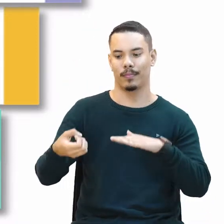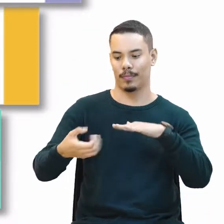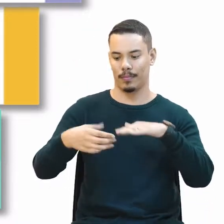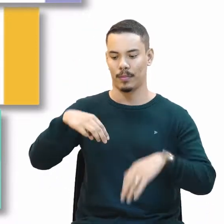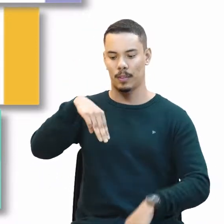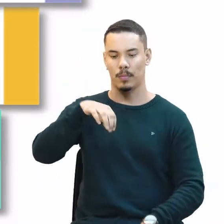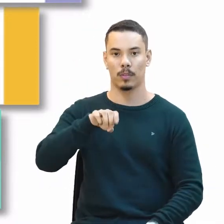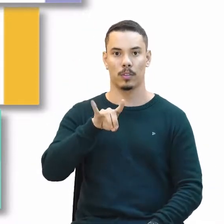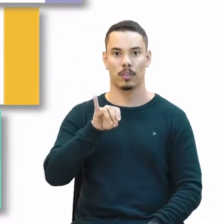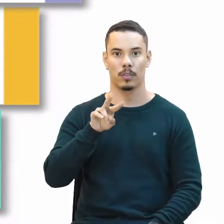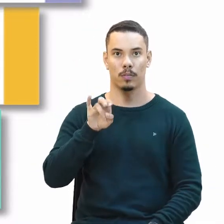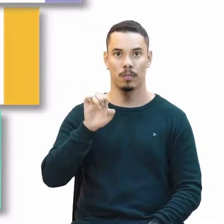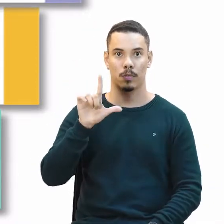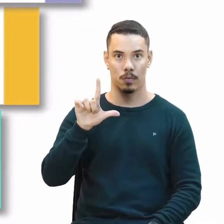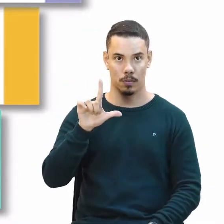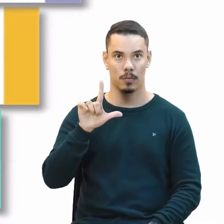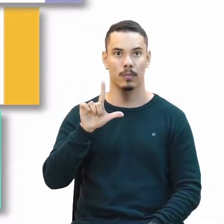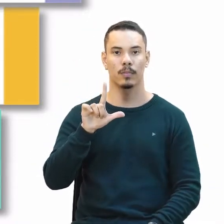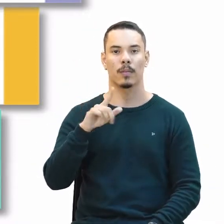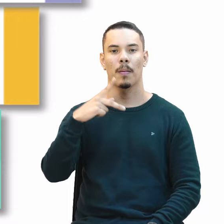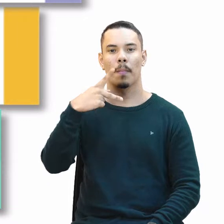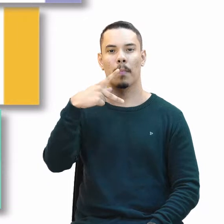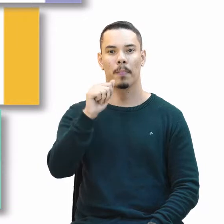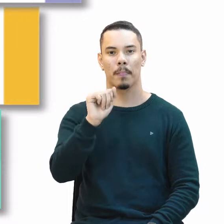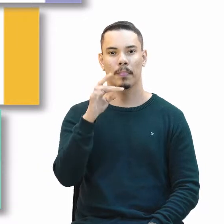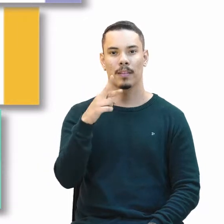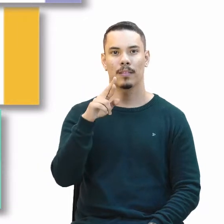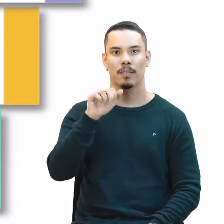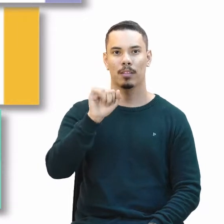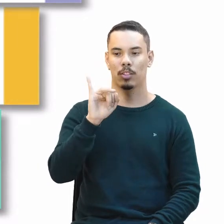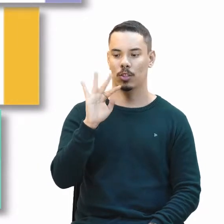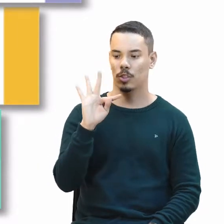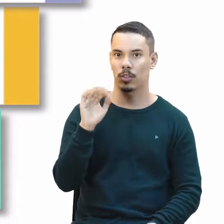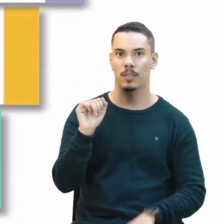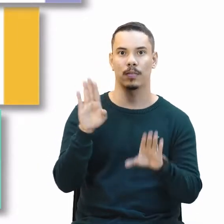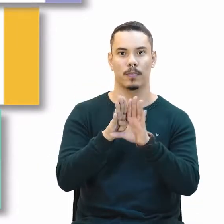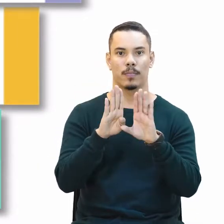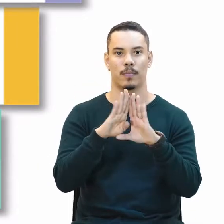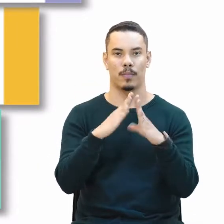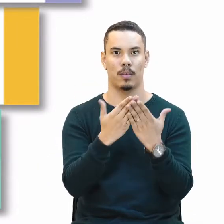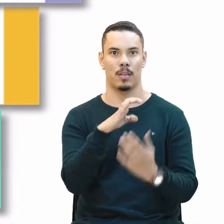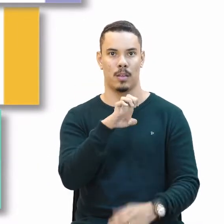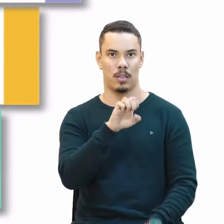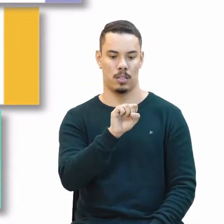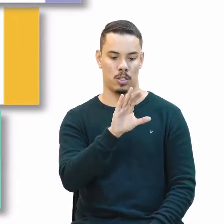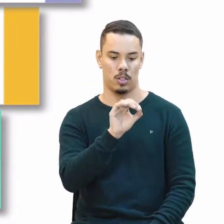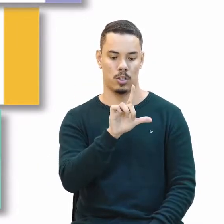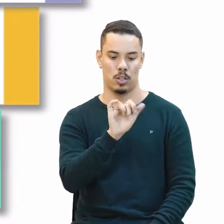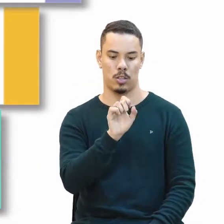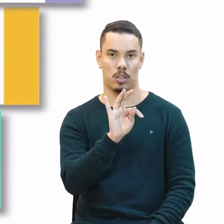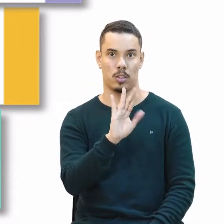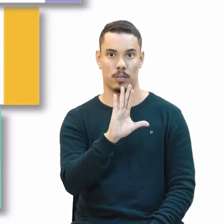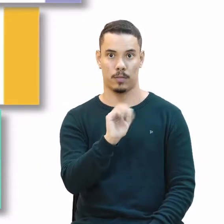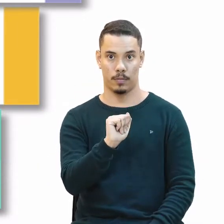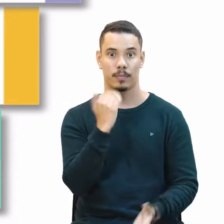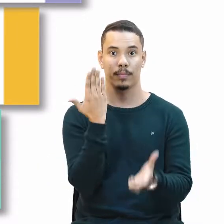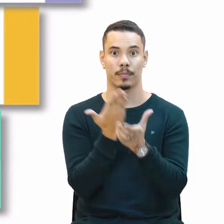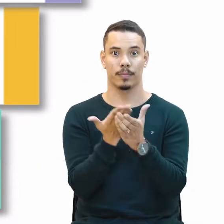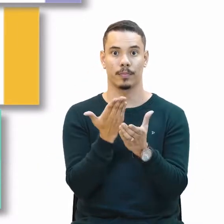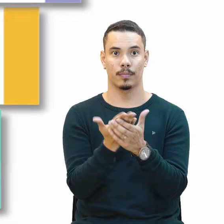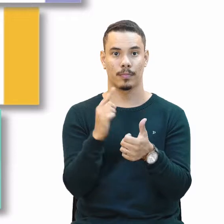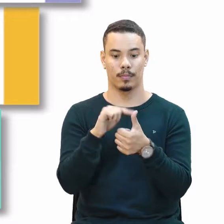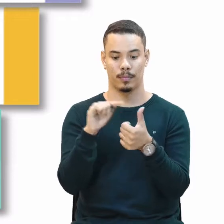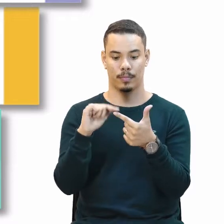a patrística e a escolástica. A aula está dividida em 3 momentos.